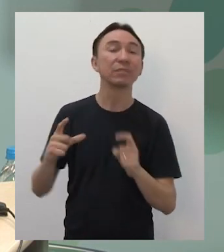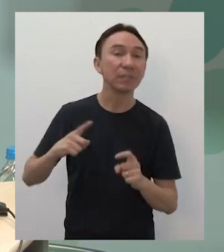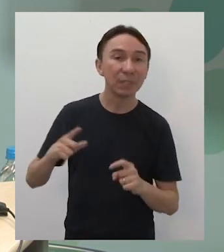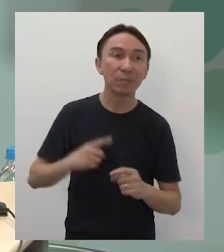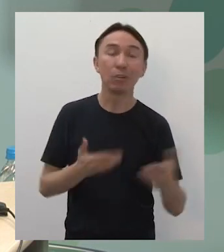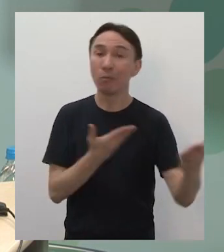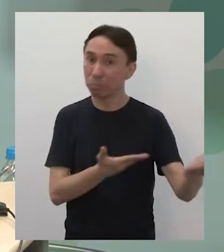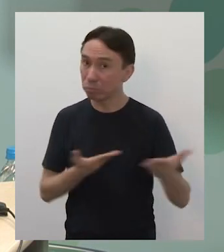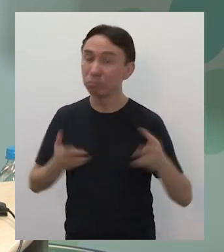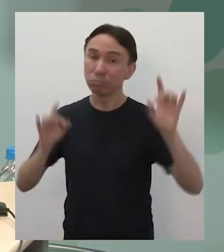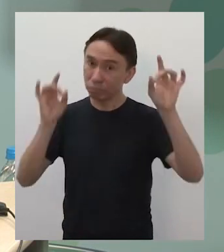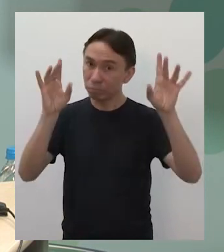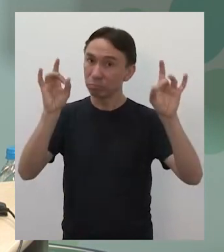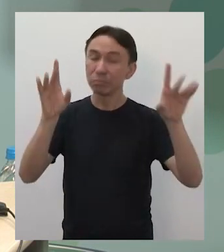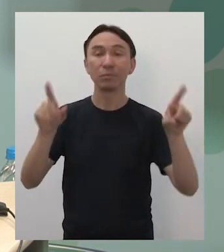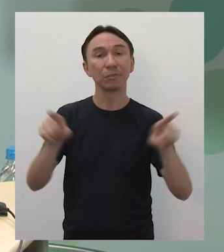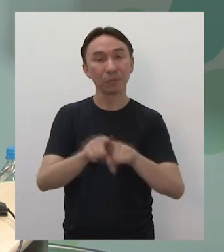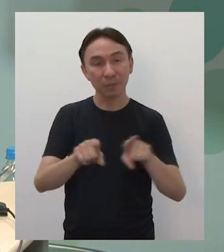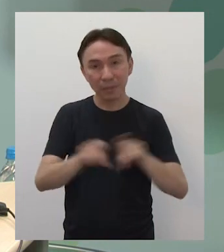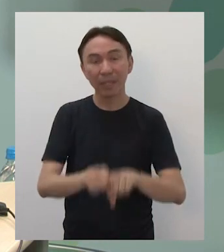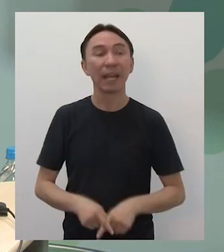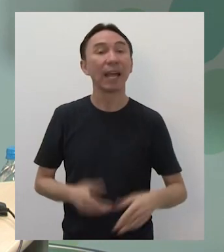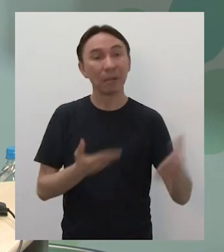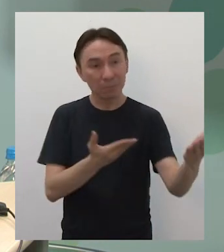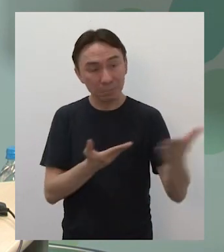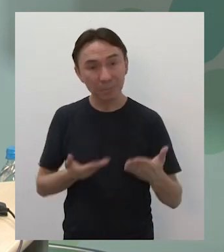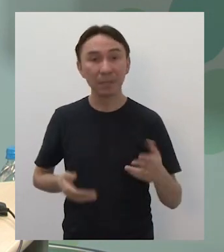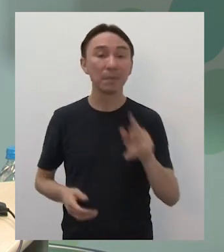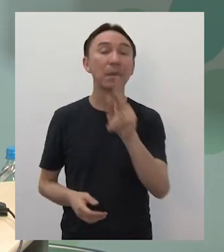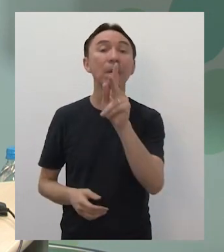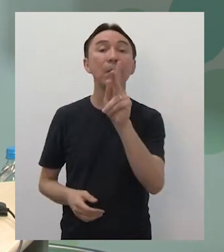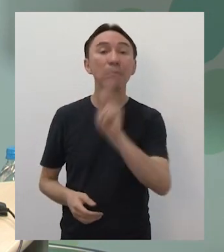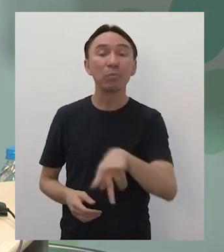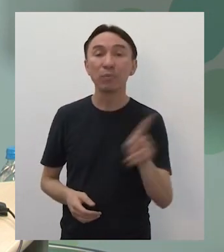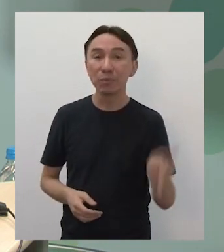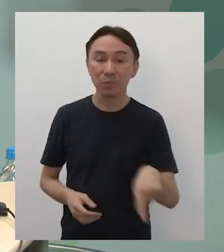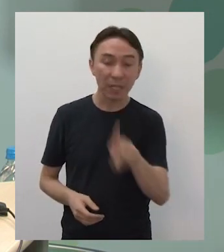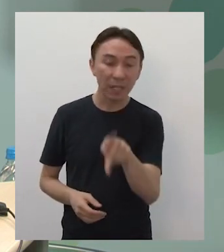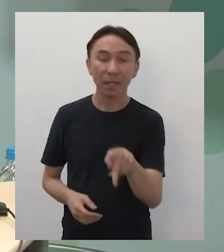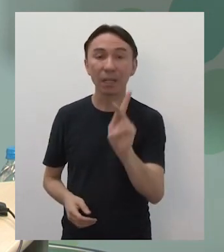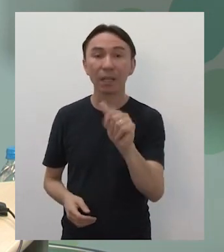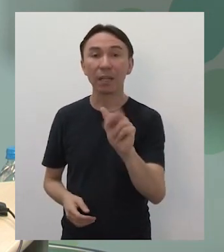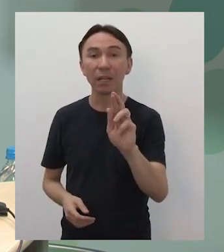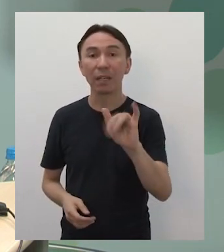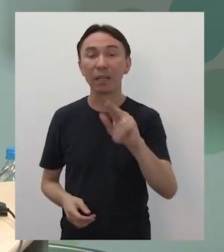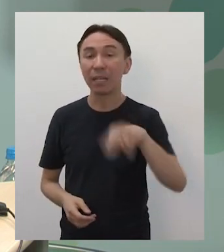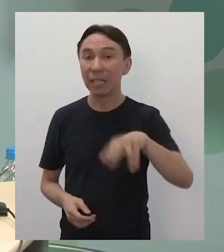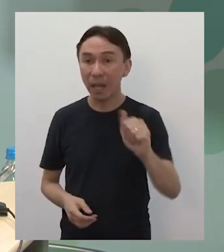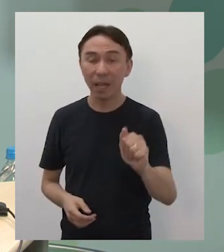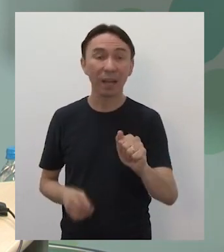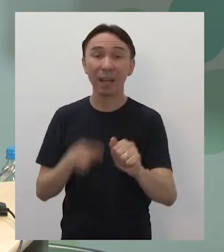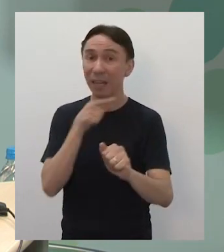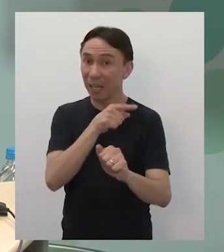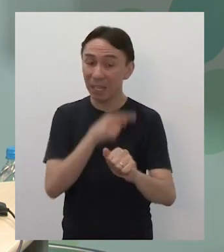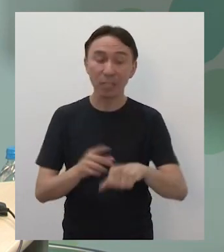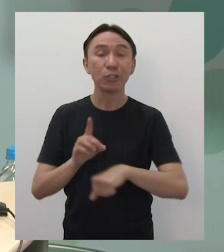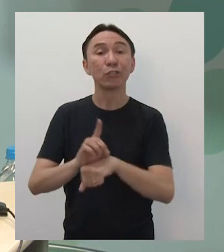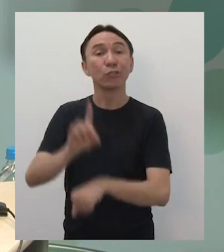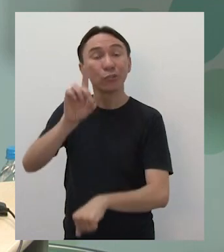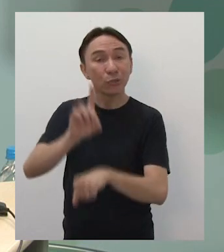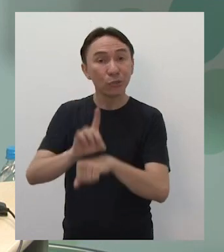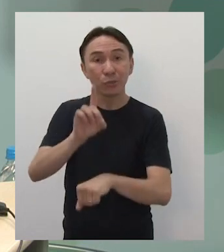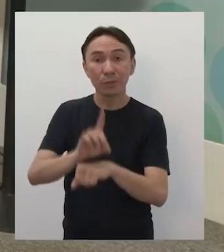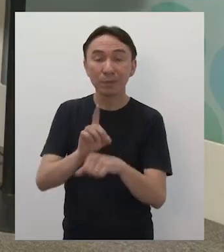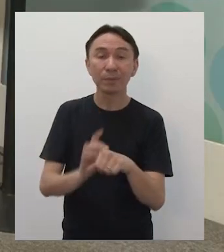novo, né? É a professora Karina, é a Karina de Souza Gomes. Ela é diretora do Núcleo de Administração e Pessoal da DE